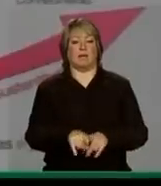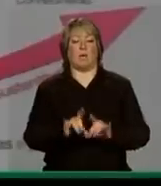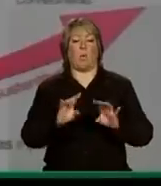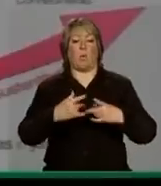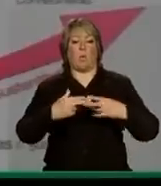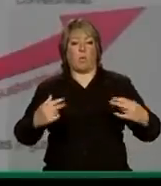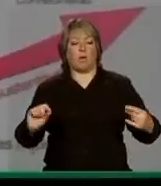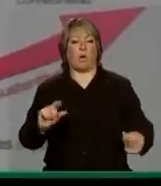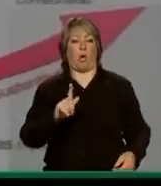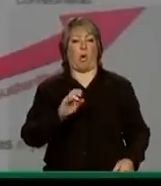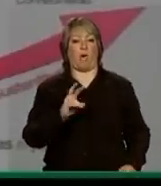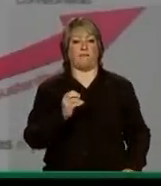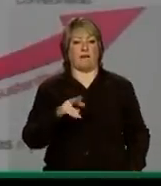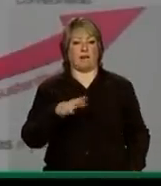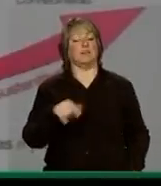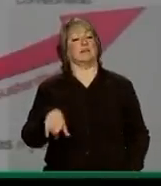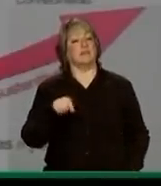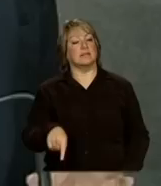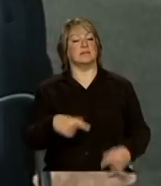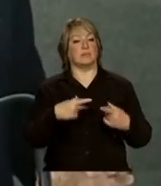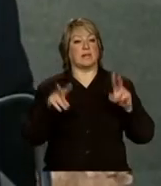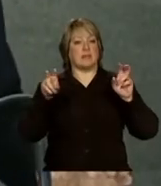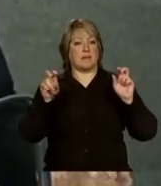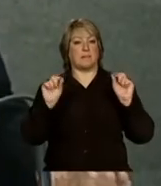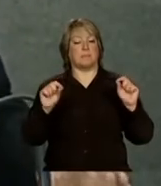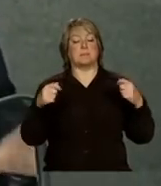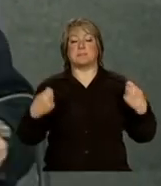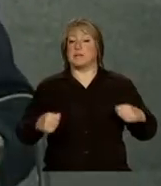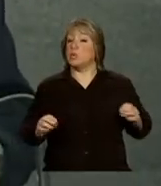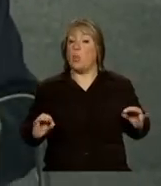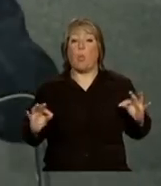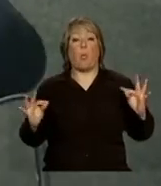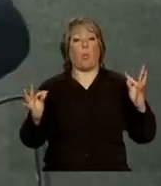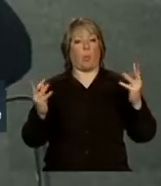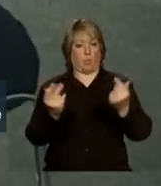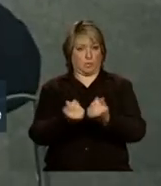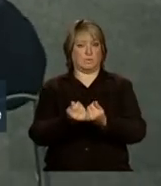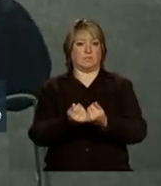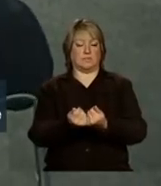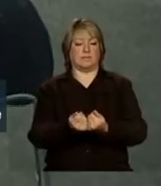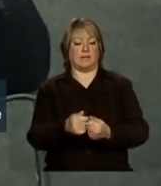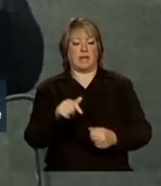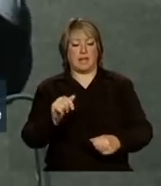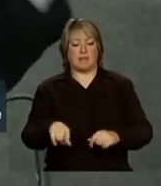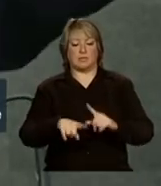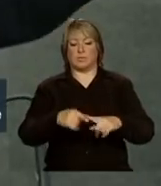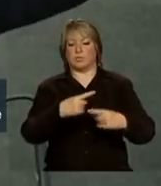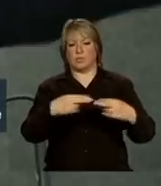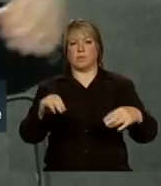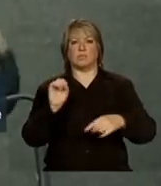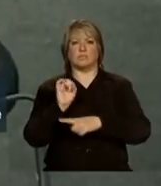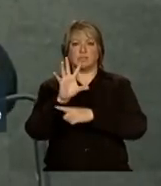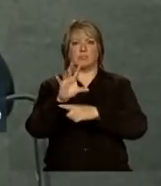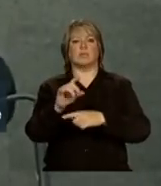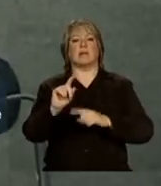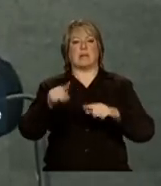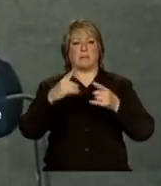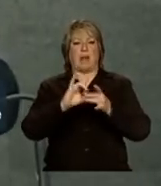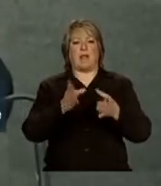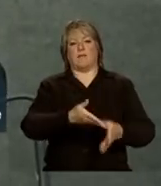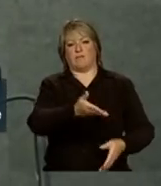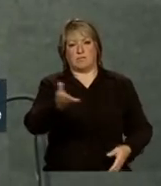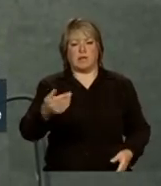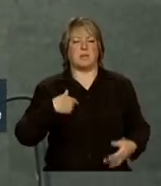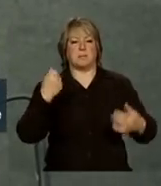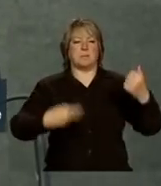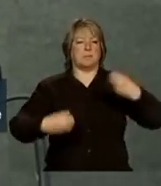requisitos que são necessários a todos vocês Esse material fica a disponibilidade depois de vocês assim eu não preciso entrar